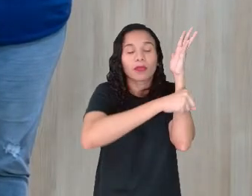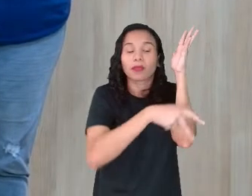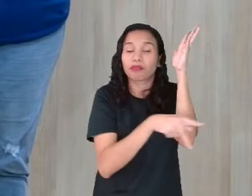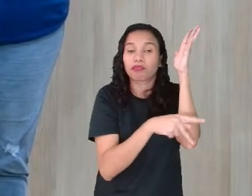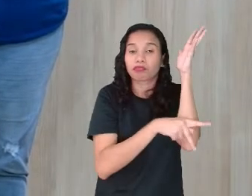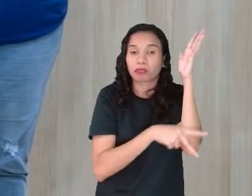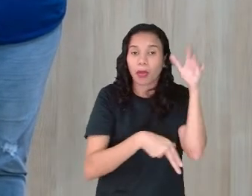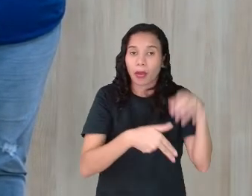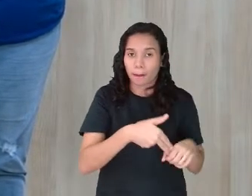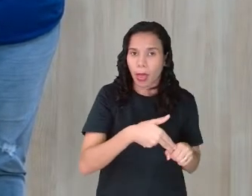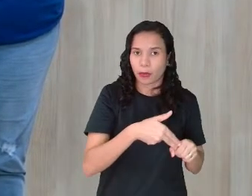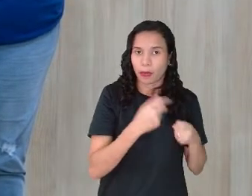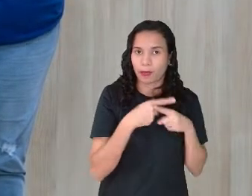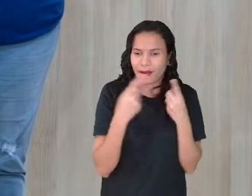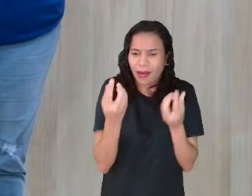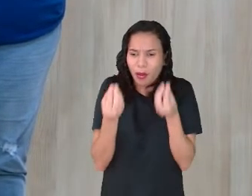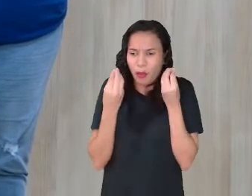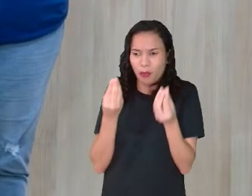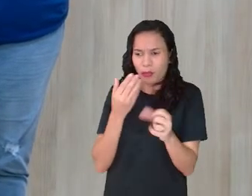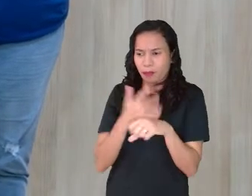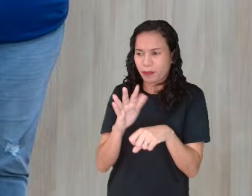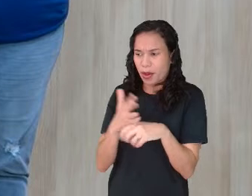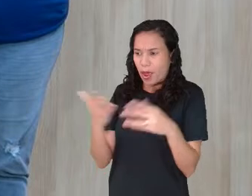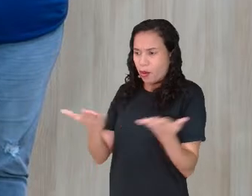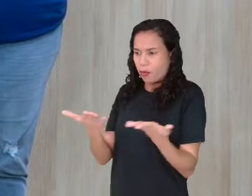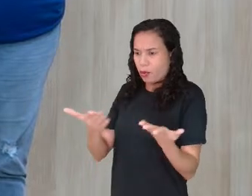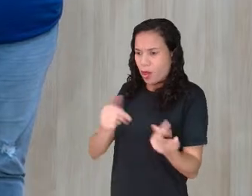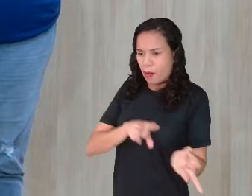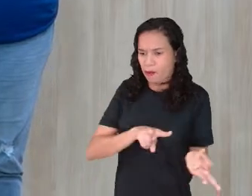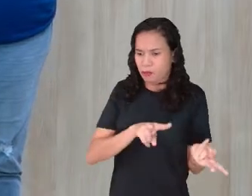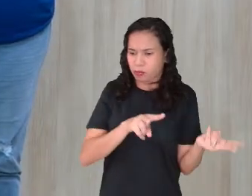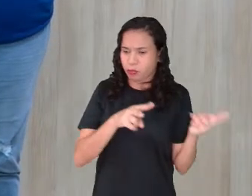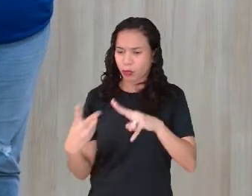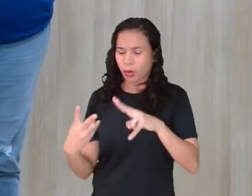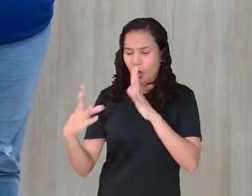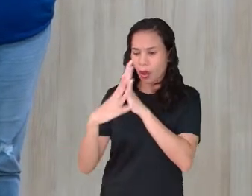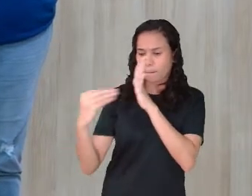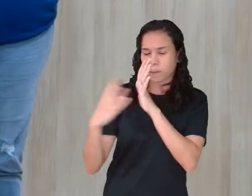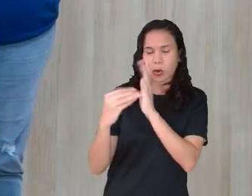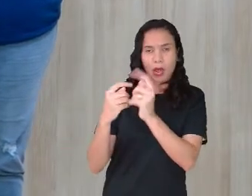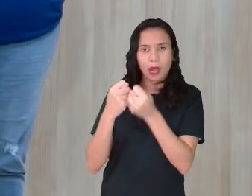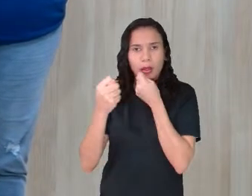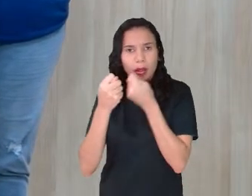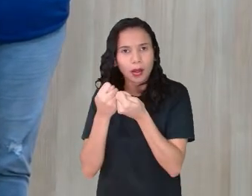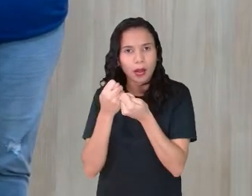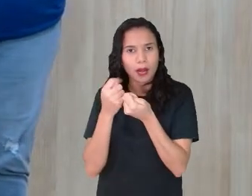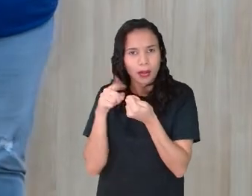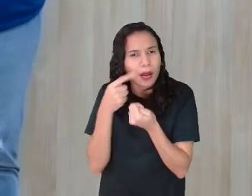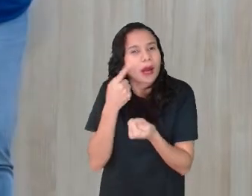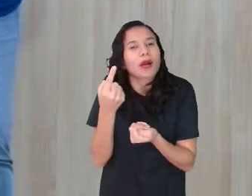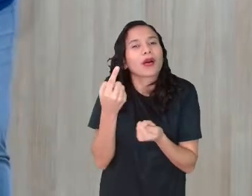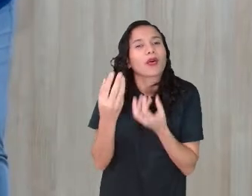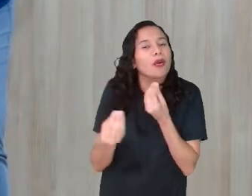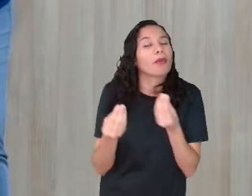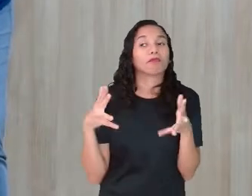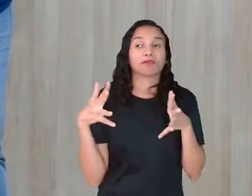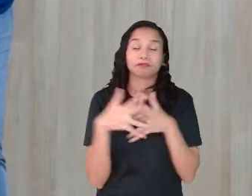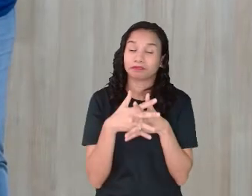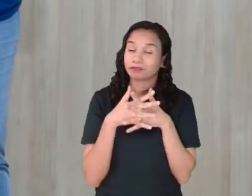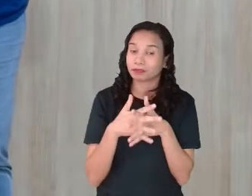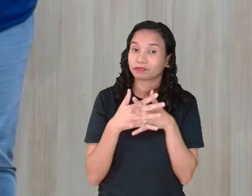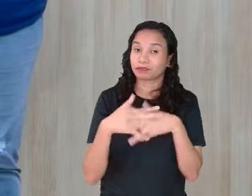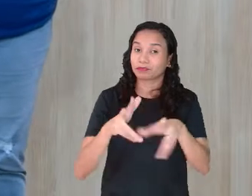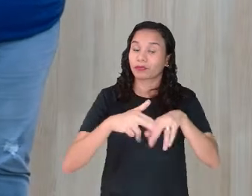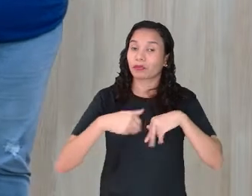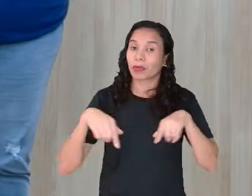né? Como é que ela vai fazer agora? Ela vai mudar o modelo de negócio todo, não é, Vanessa? Tem essa complicação aí. E